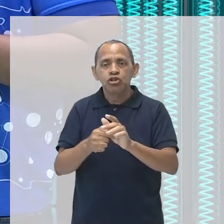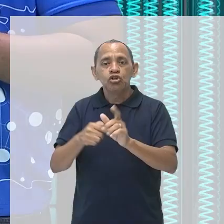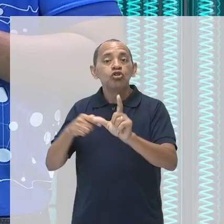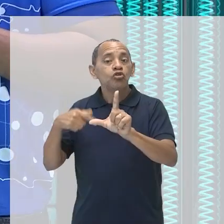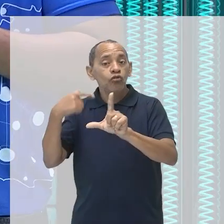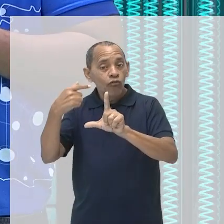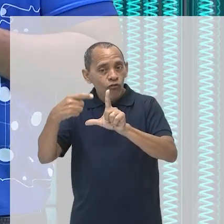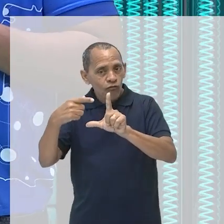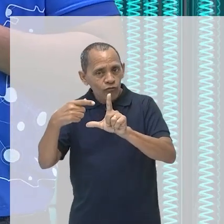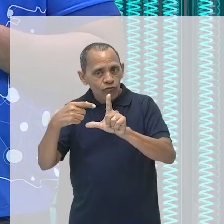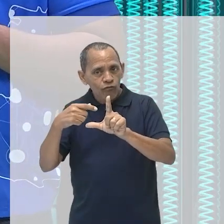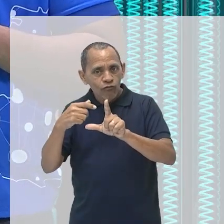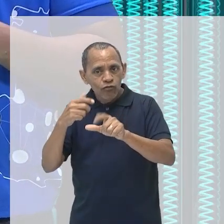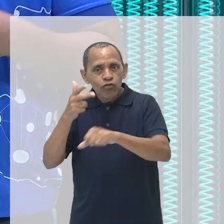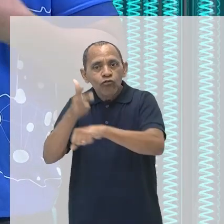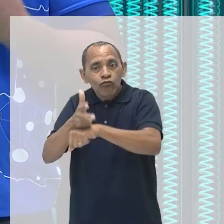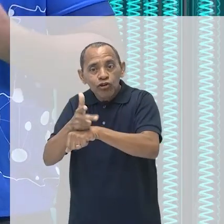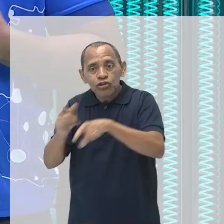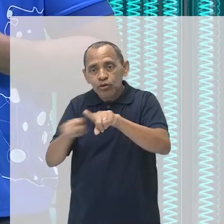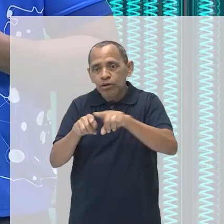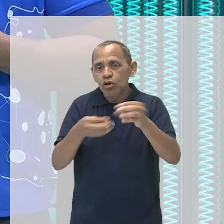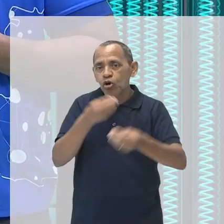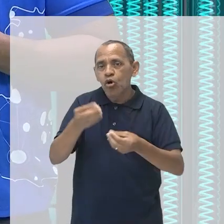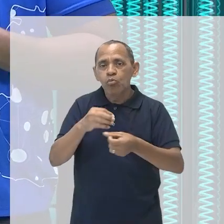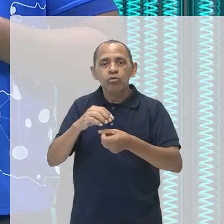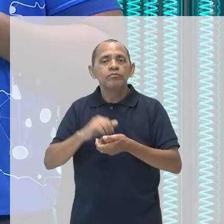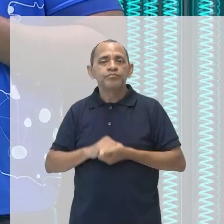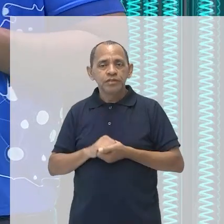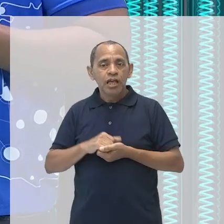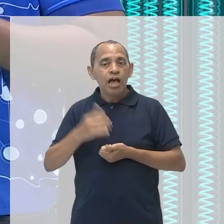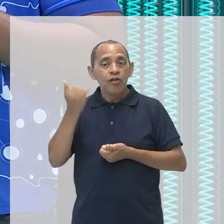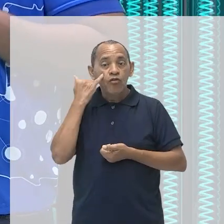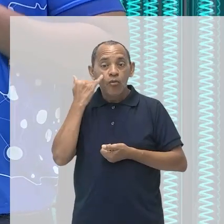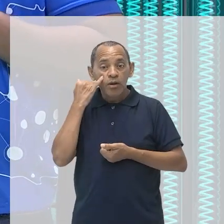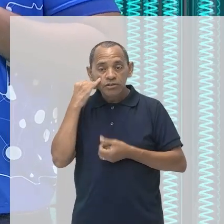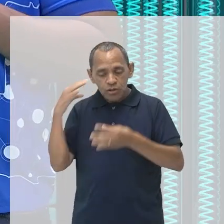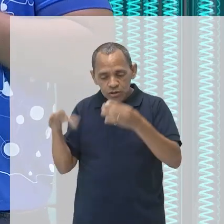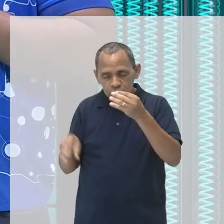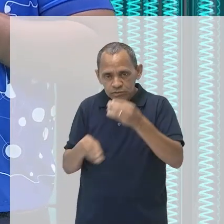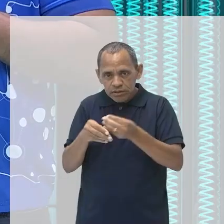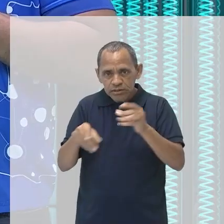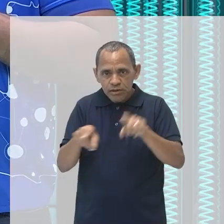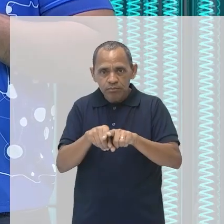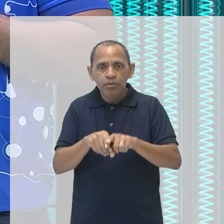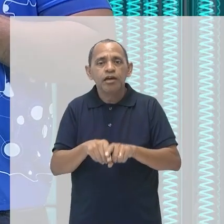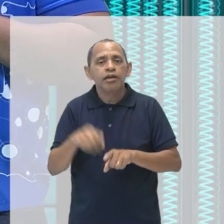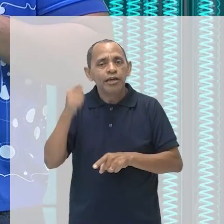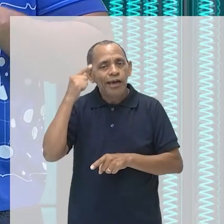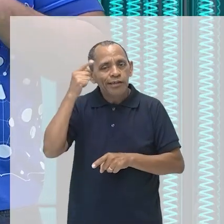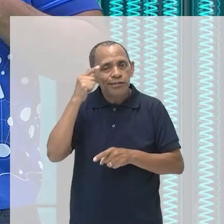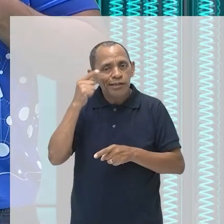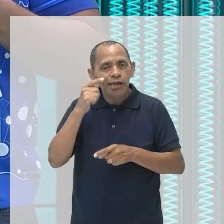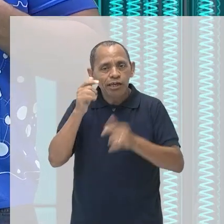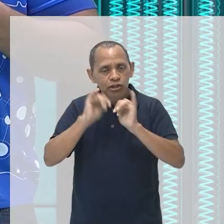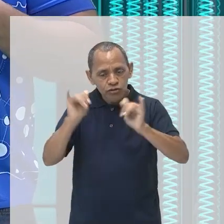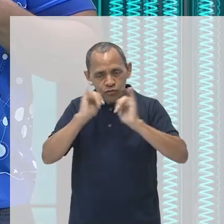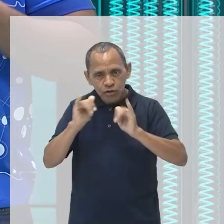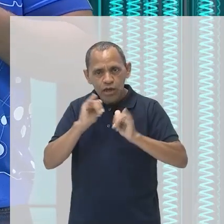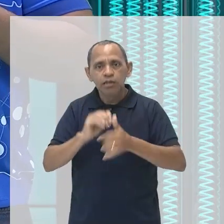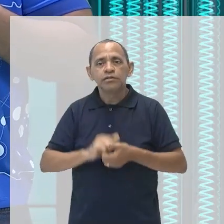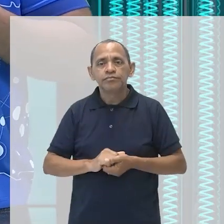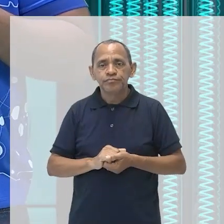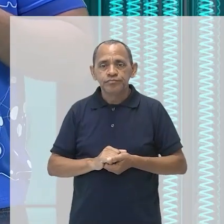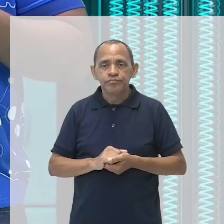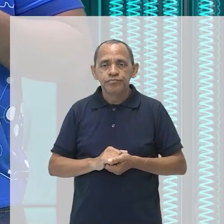a mensagem, certo? Que elas acrescentam à ideia divulgada na campanha. Então, aqui nós estamos falando